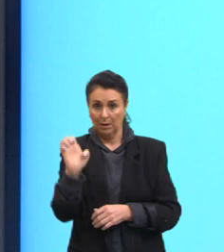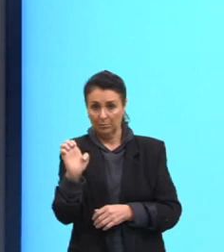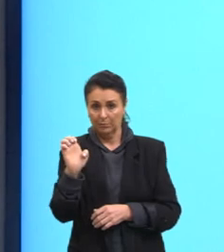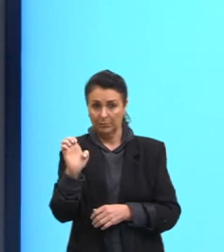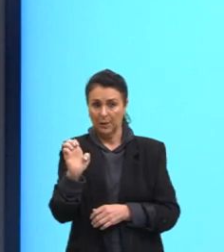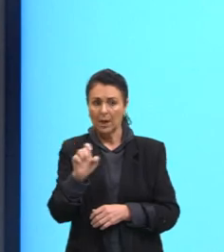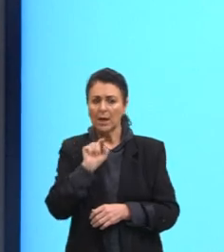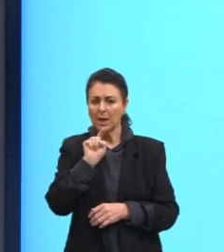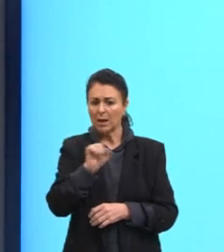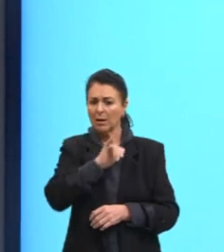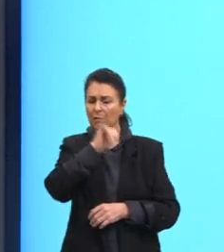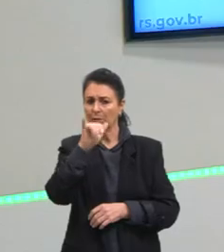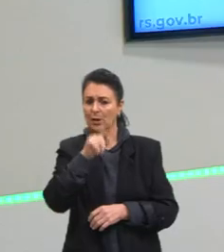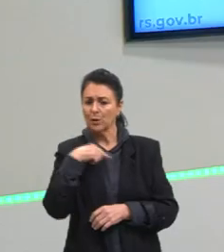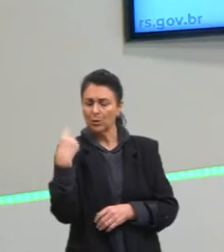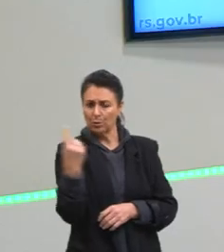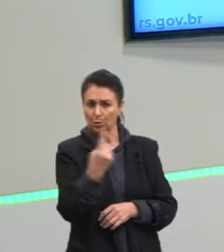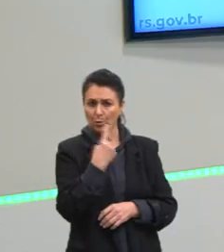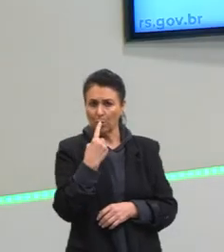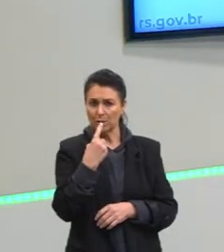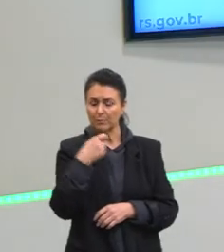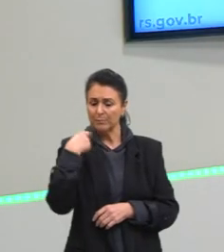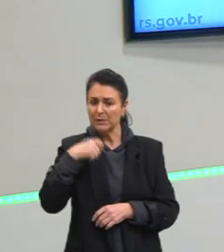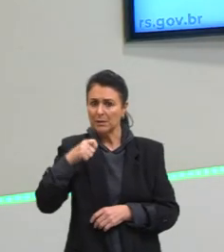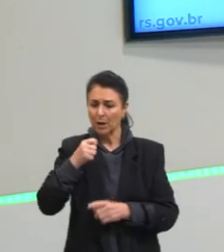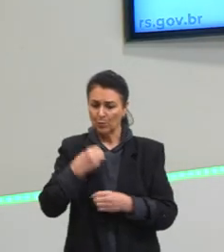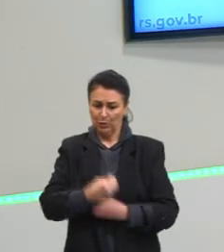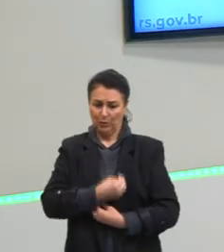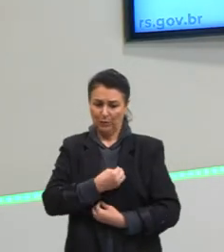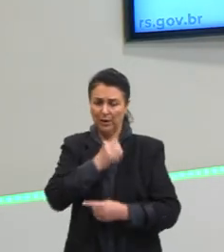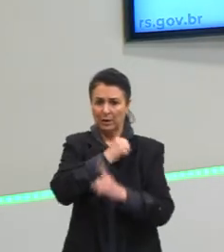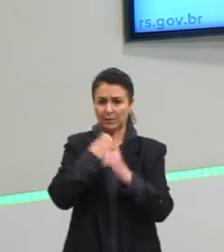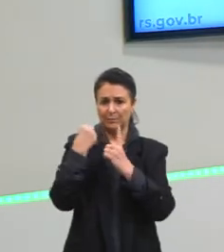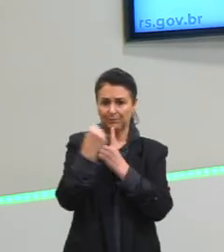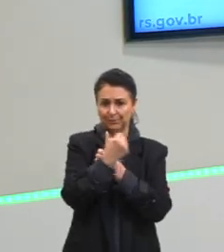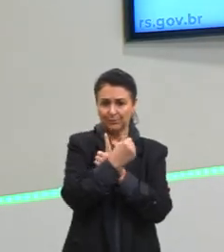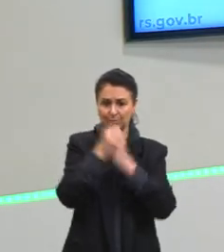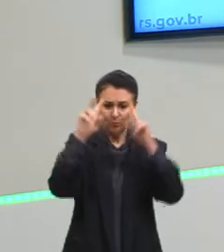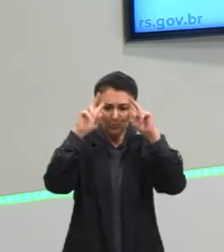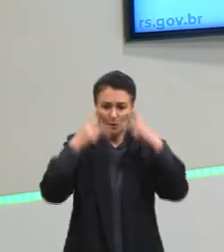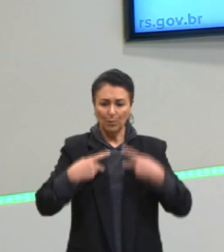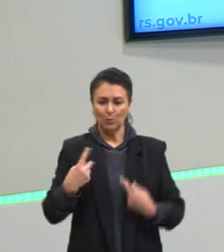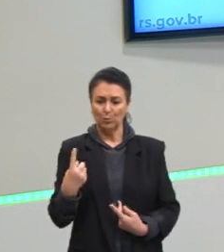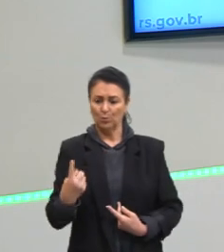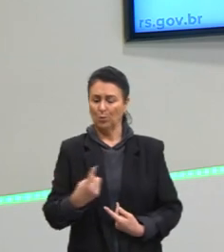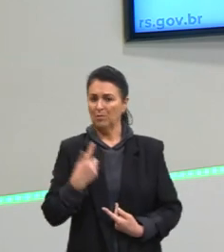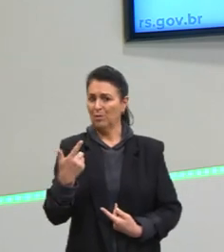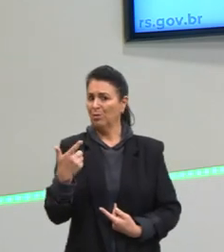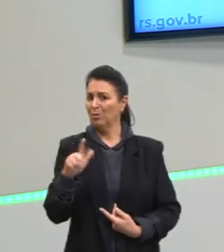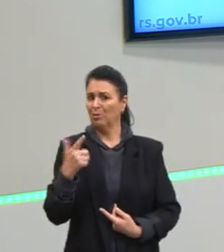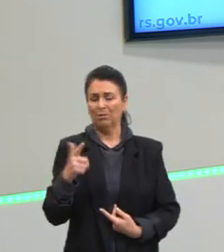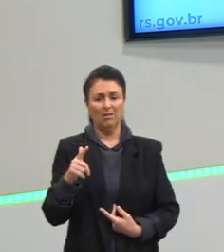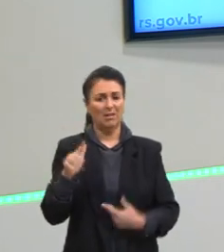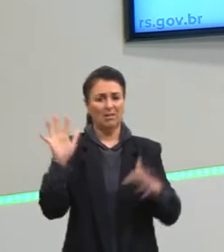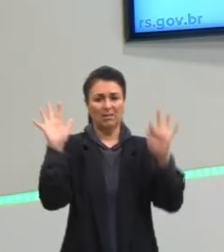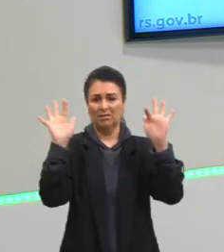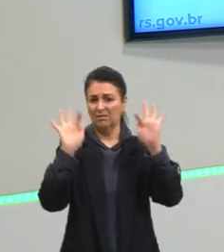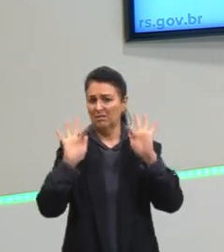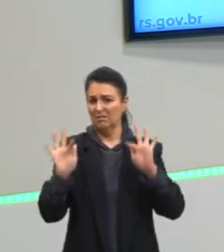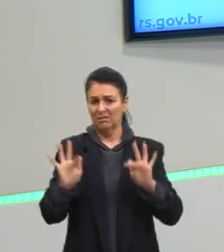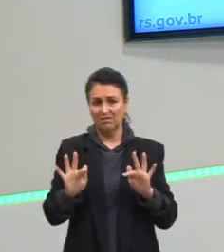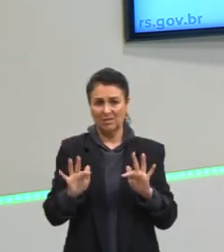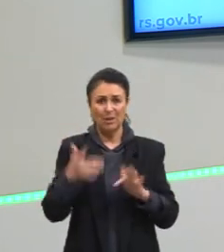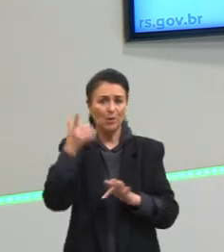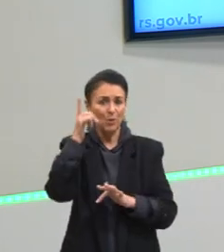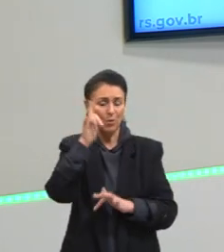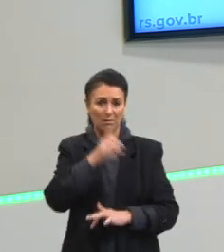viver em sociedade o homem sozinho ser humano sozinho é infeliz ele não se realiza e